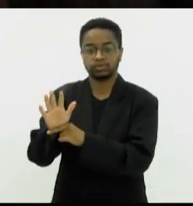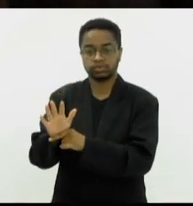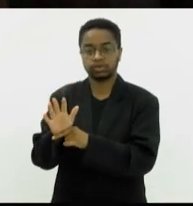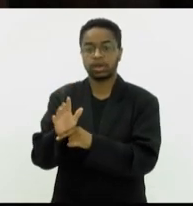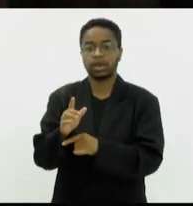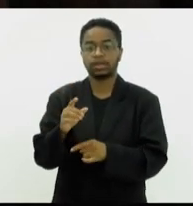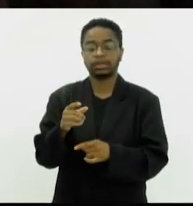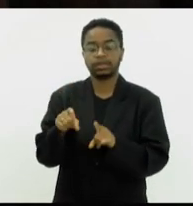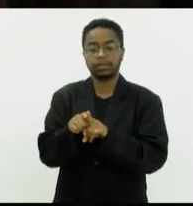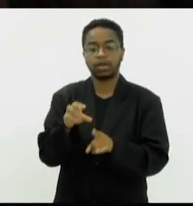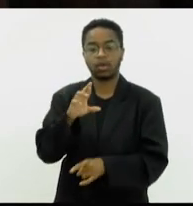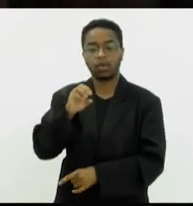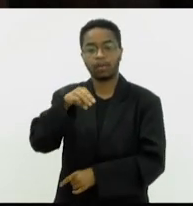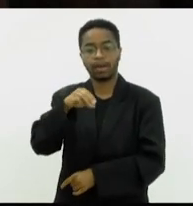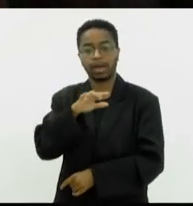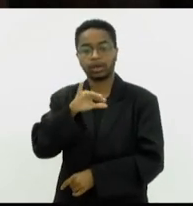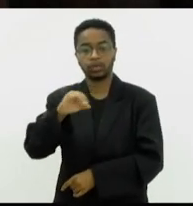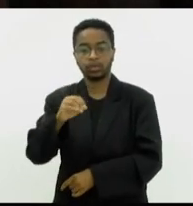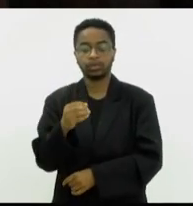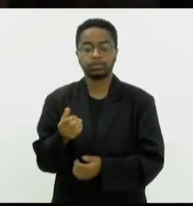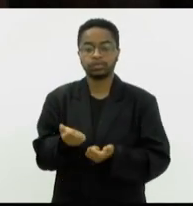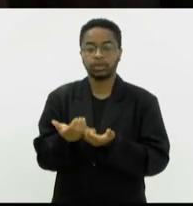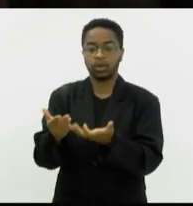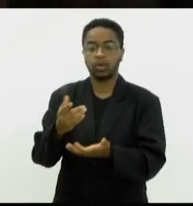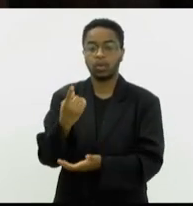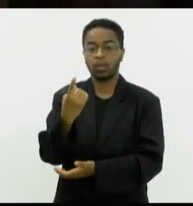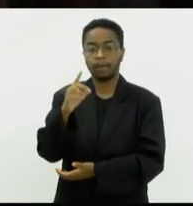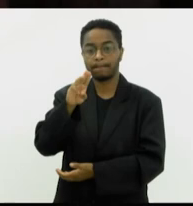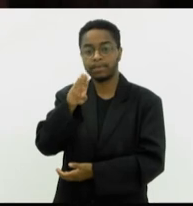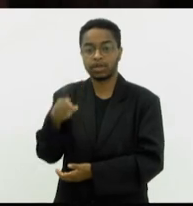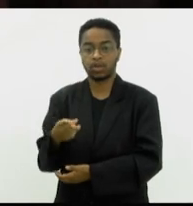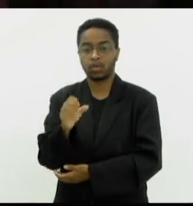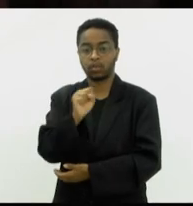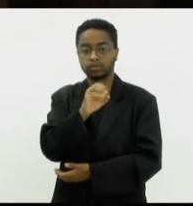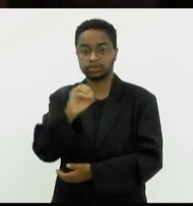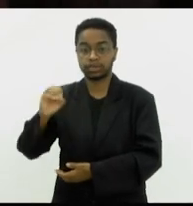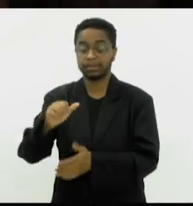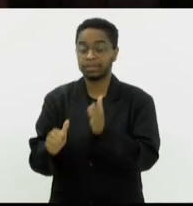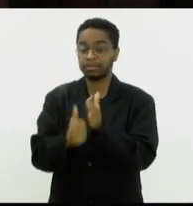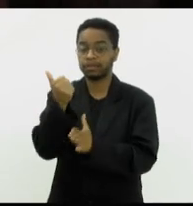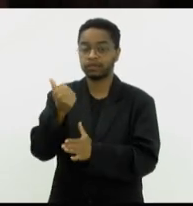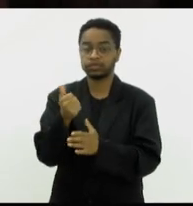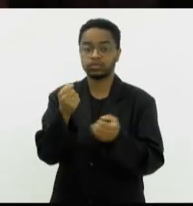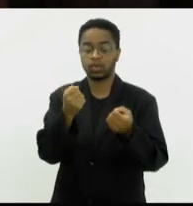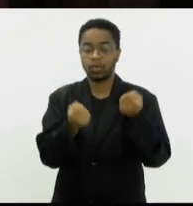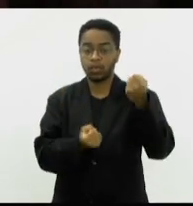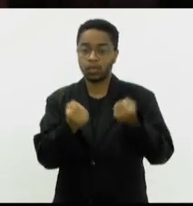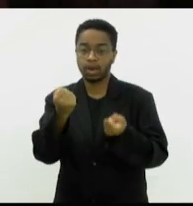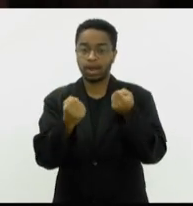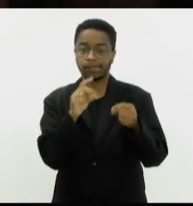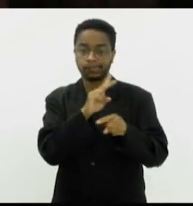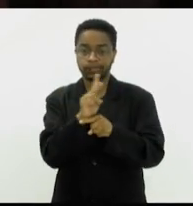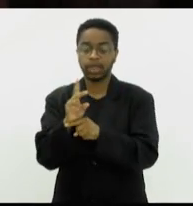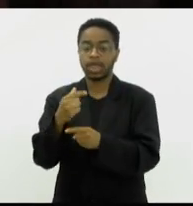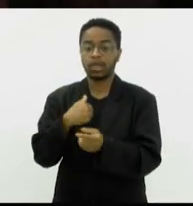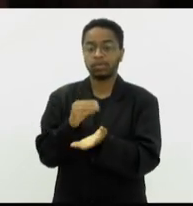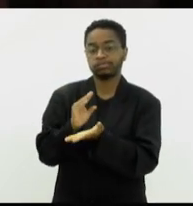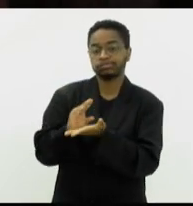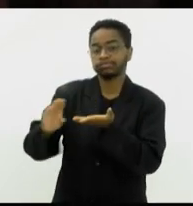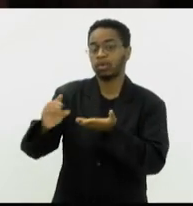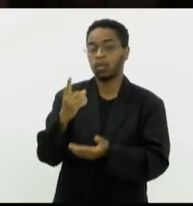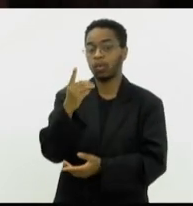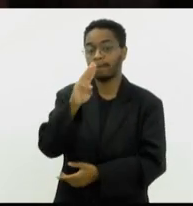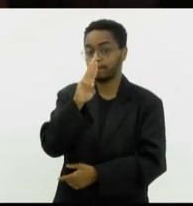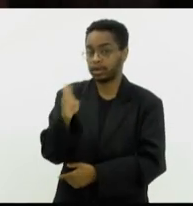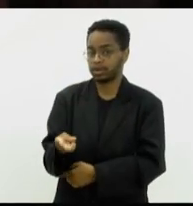1800 1.00 PR compra do primeiro blindado da polícia penal eu da minha emenda mandei 1